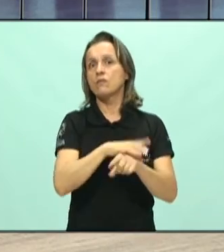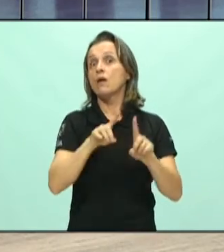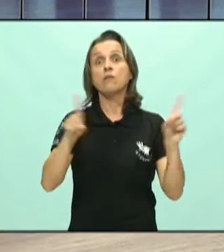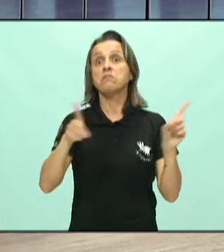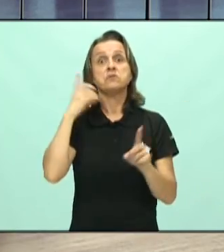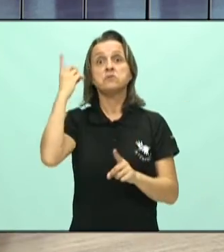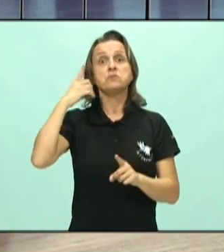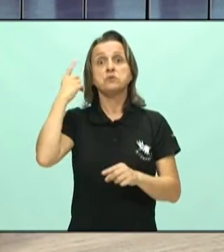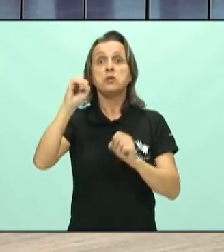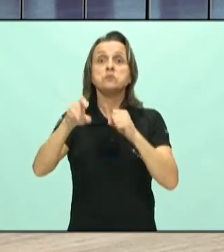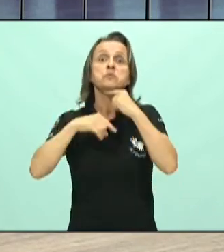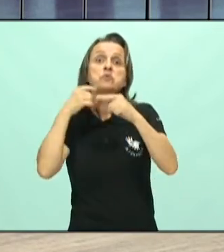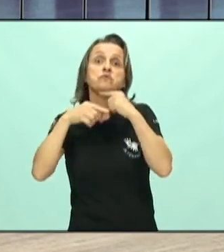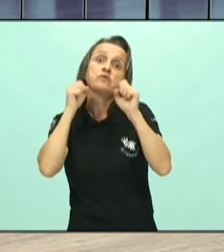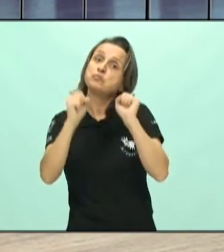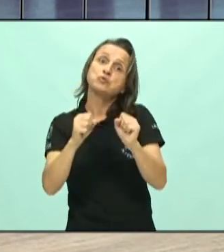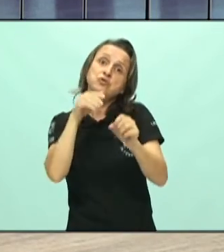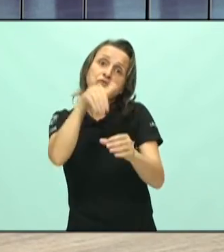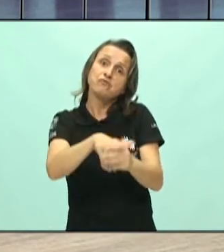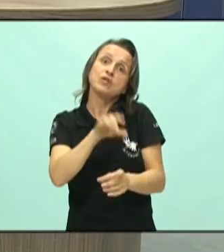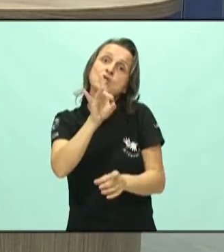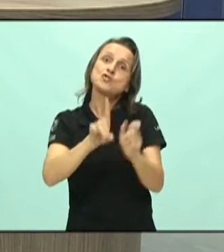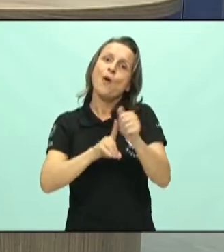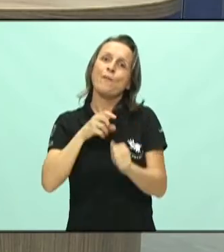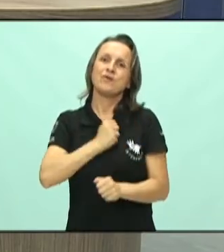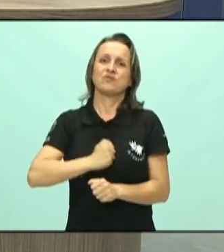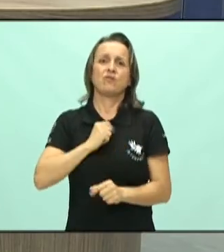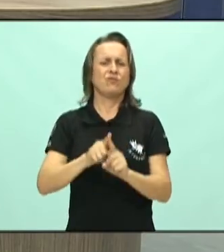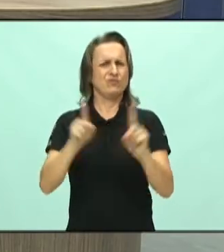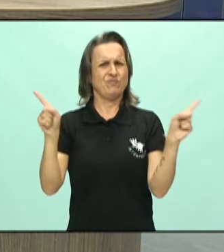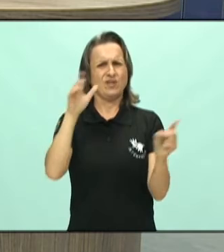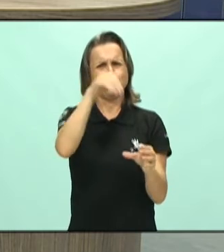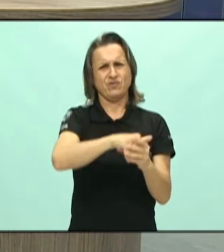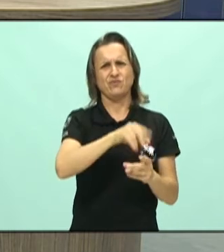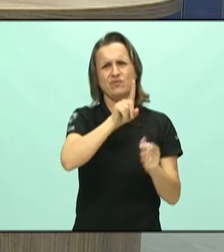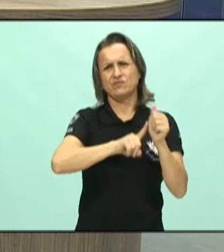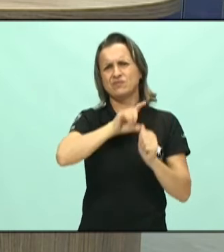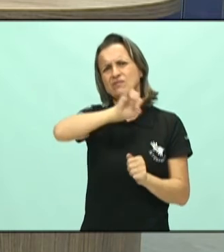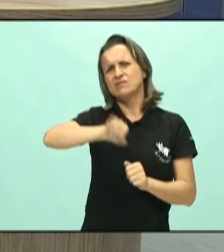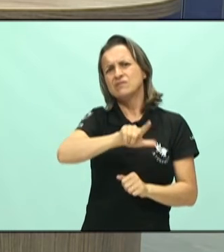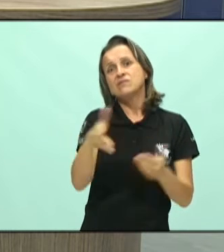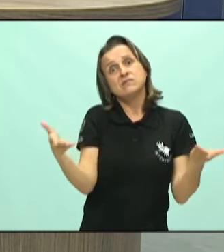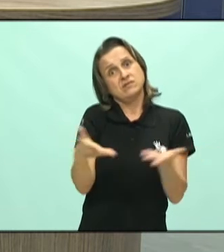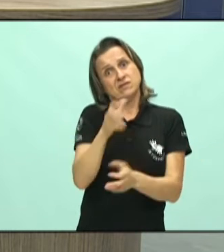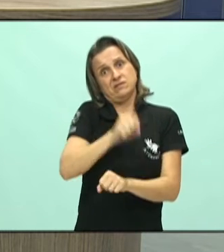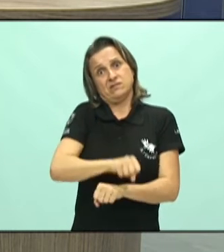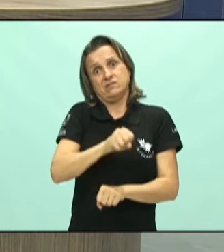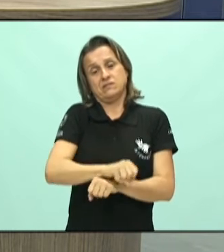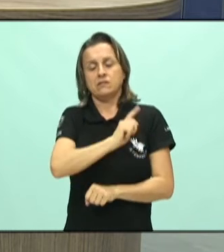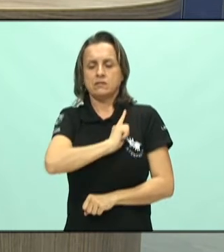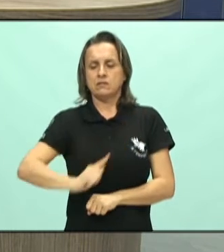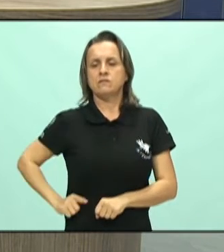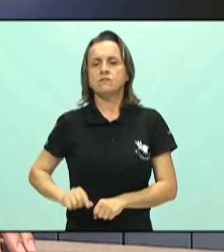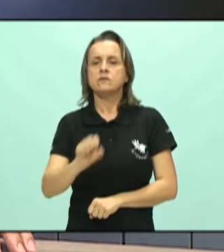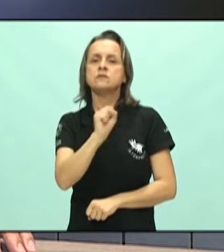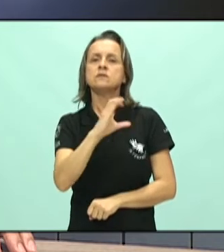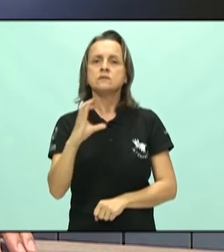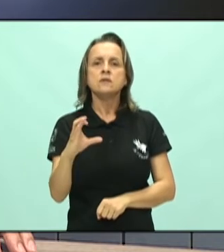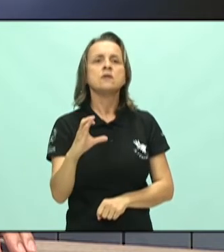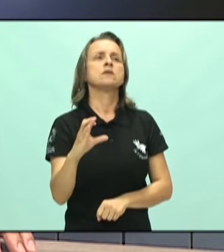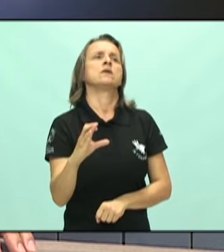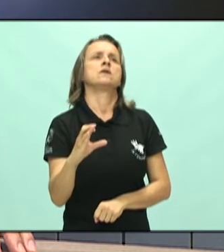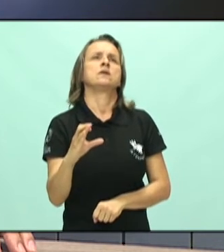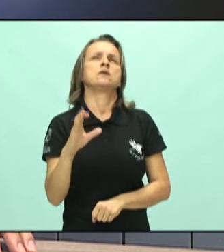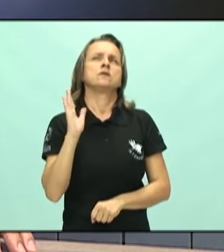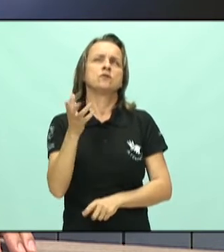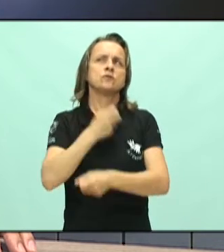tivessem dúvida, poderia ser votado em agosto. Mas foi votado em julho e agora nós temos que aguardar. O governo de Santa Catarina, isso